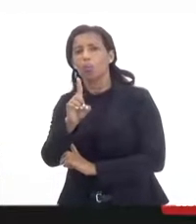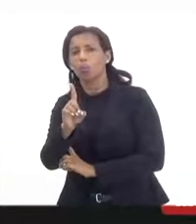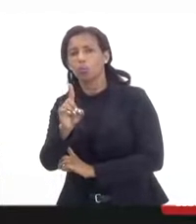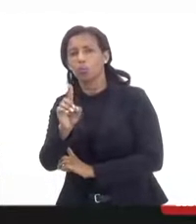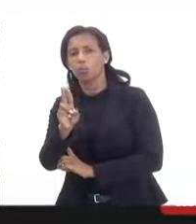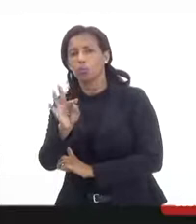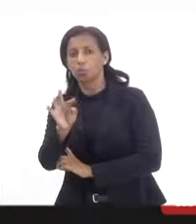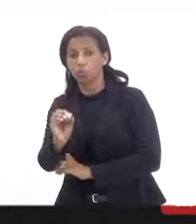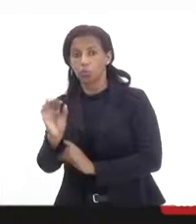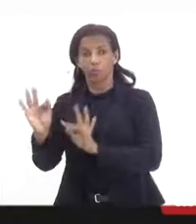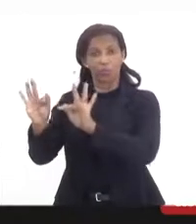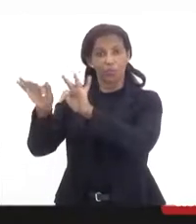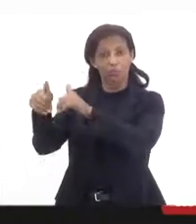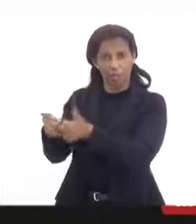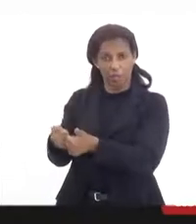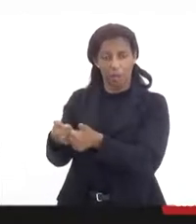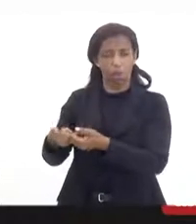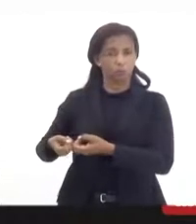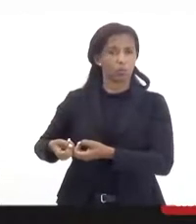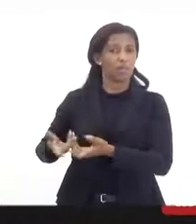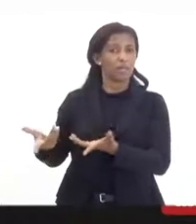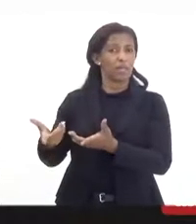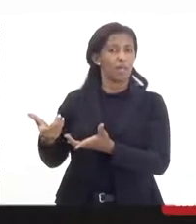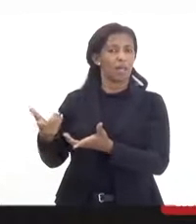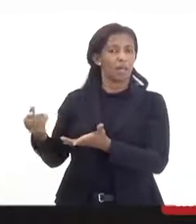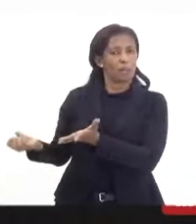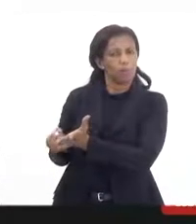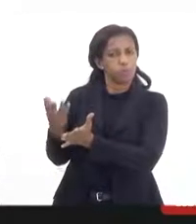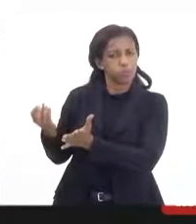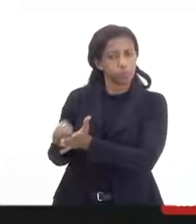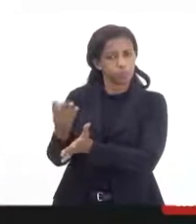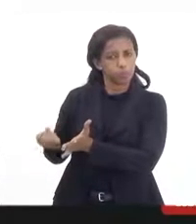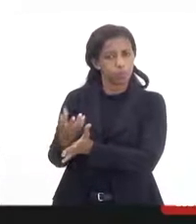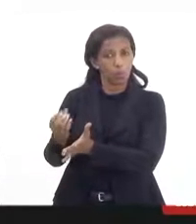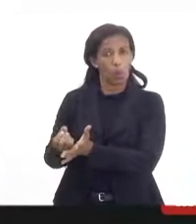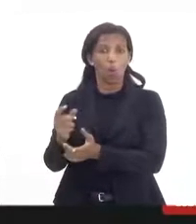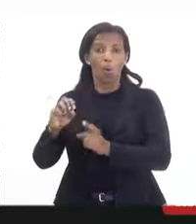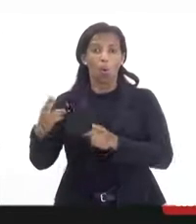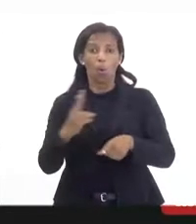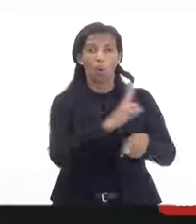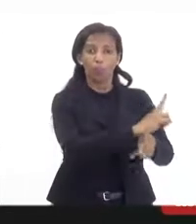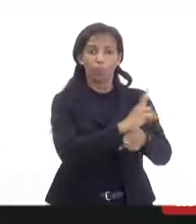intermediários que, embora não se integrem, são consumidos no processo de produção, ou crédito financeiro